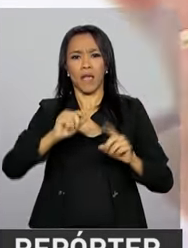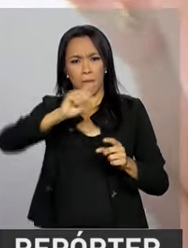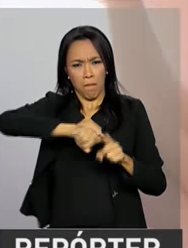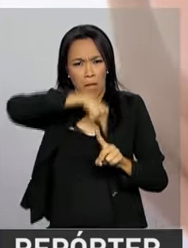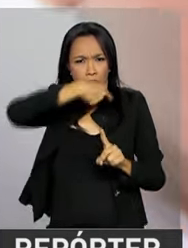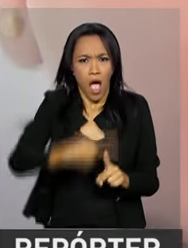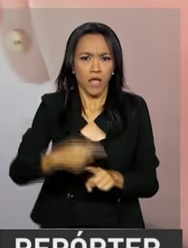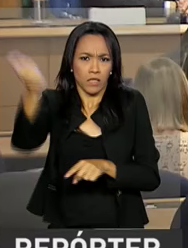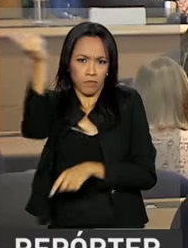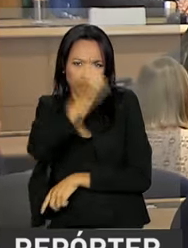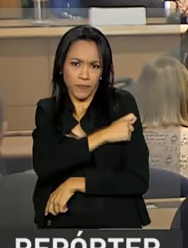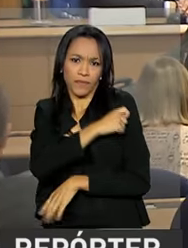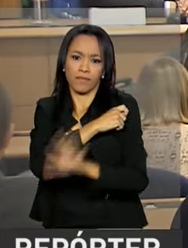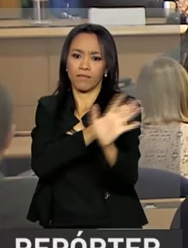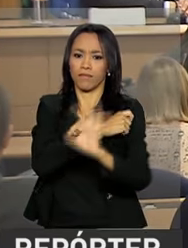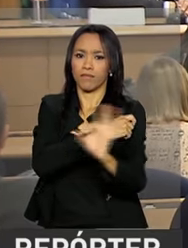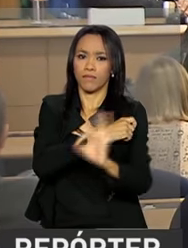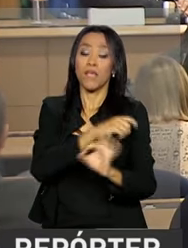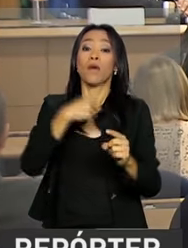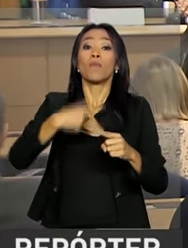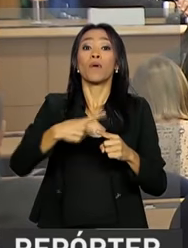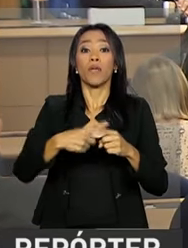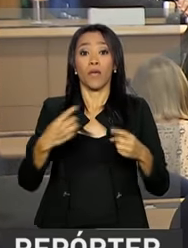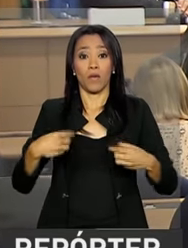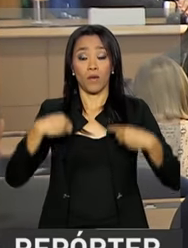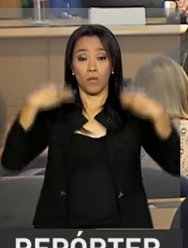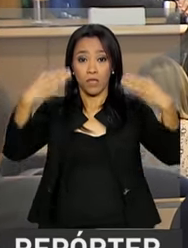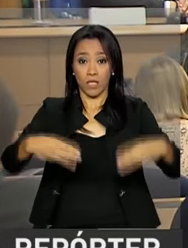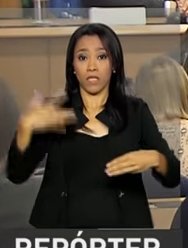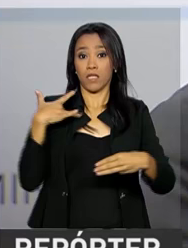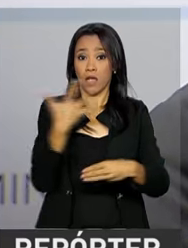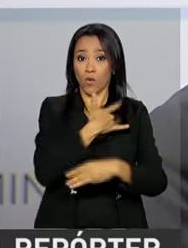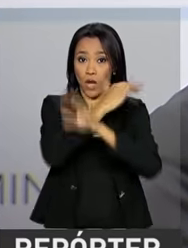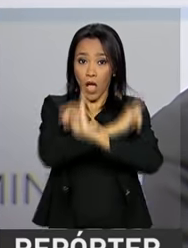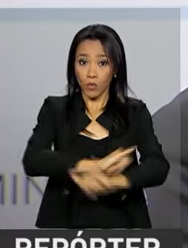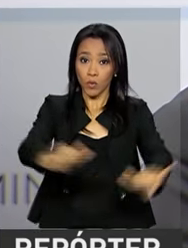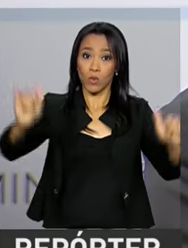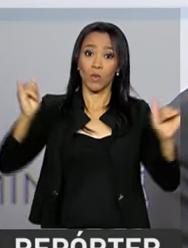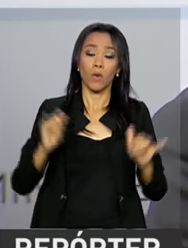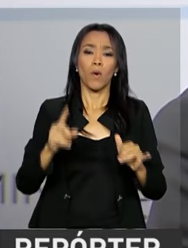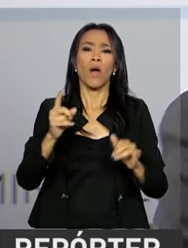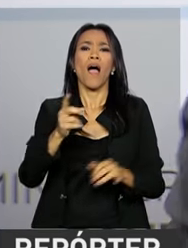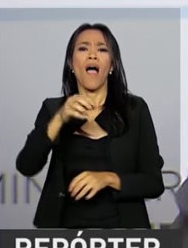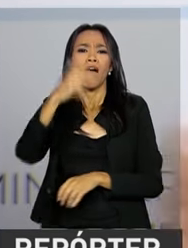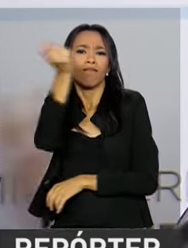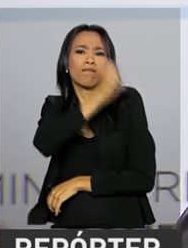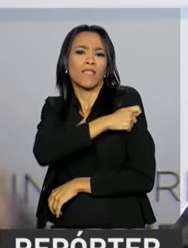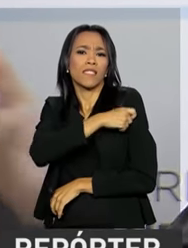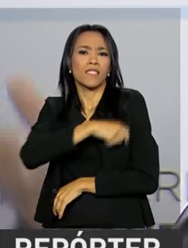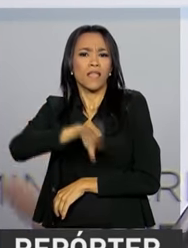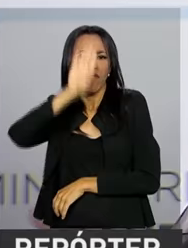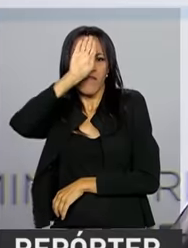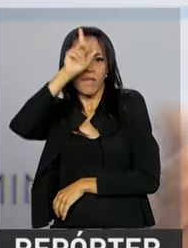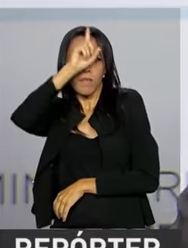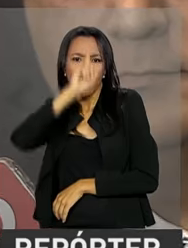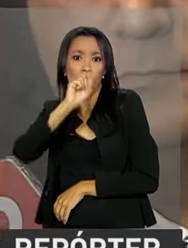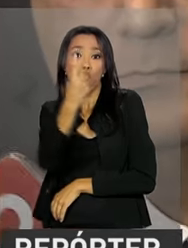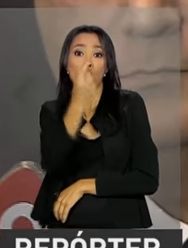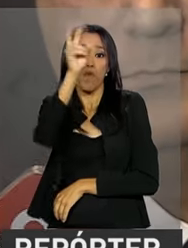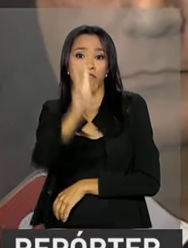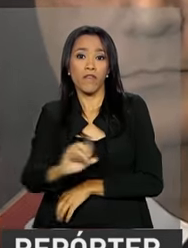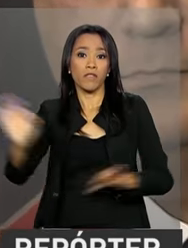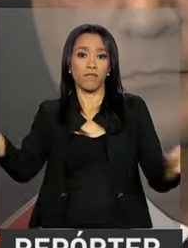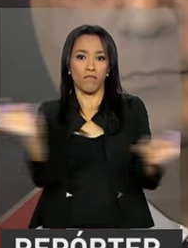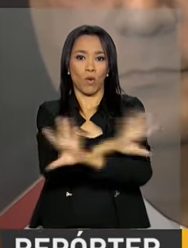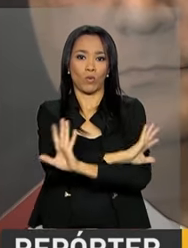reforço da febre amarela é que o ministério da saúde anunciou que a partir de agora a vacina contra a febre amarela será aplicada em dose única